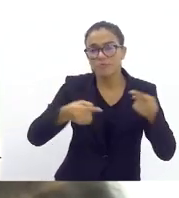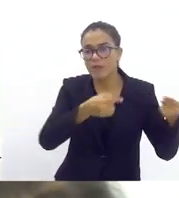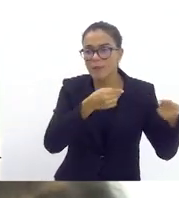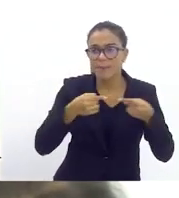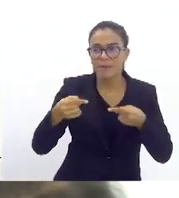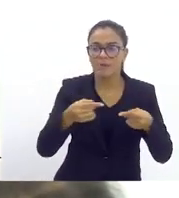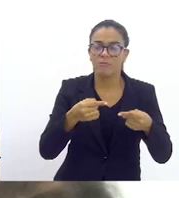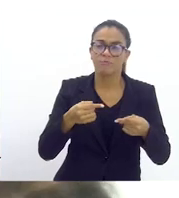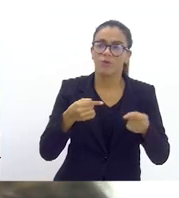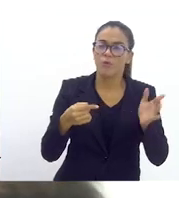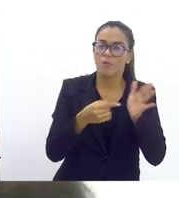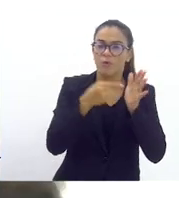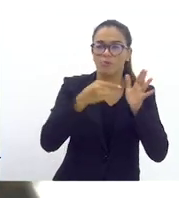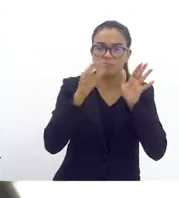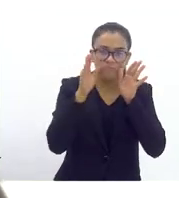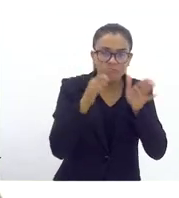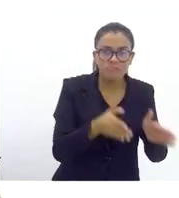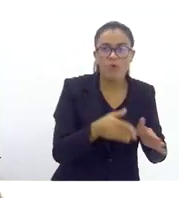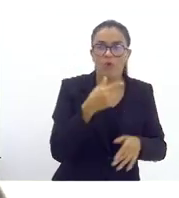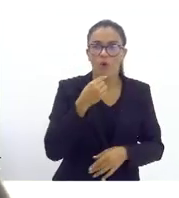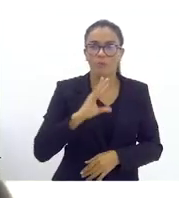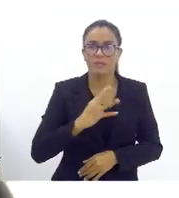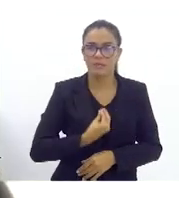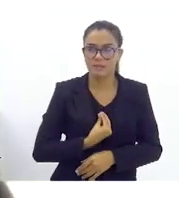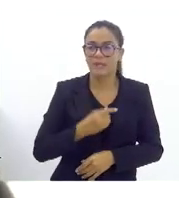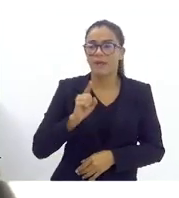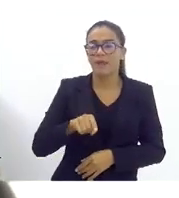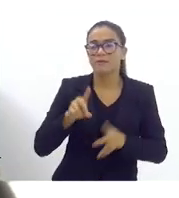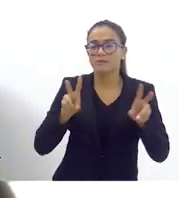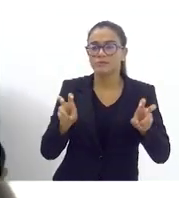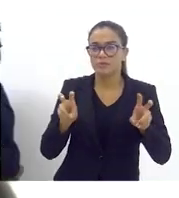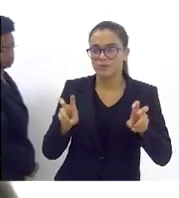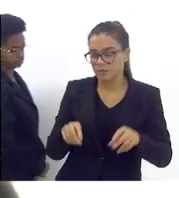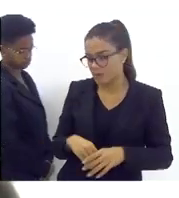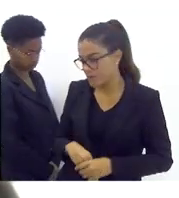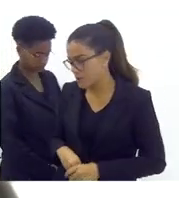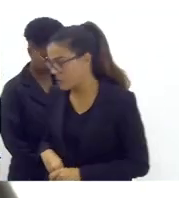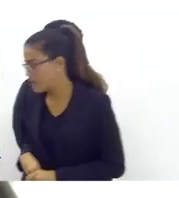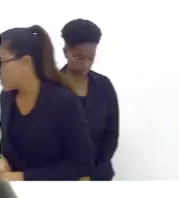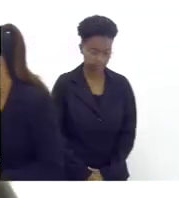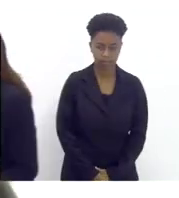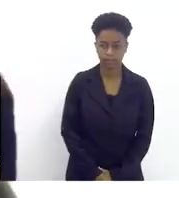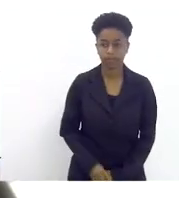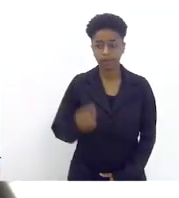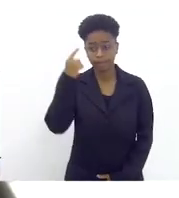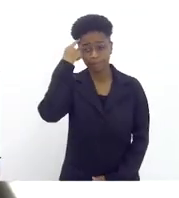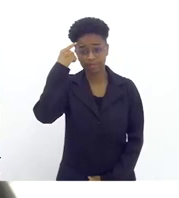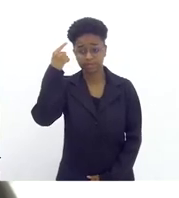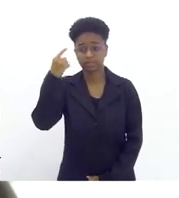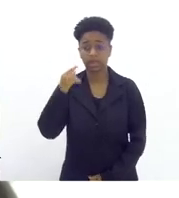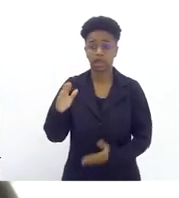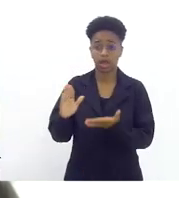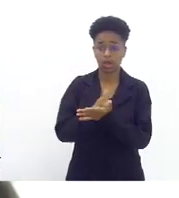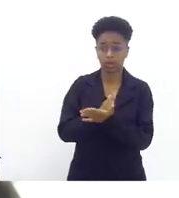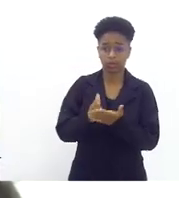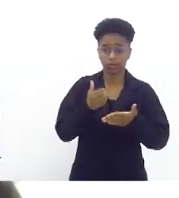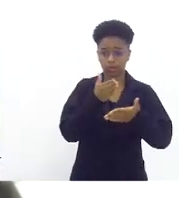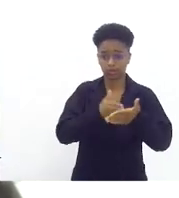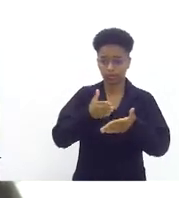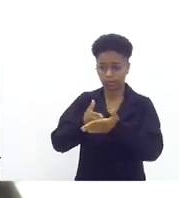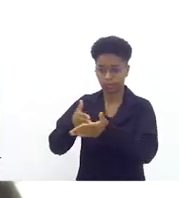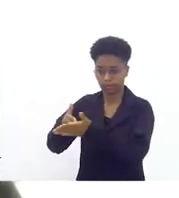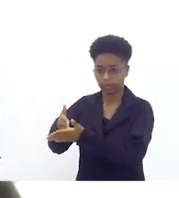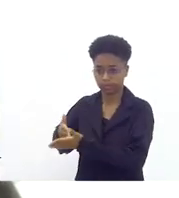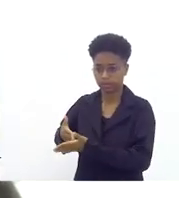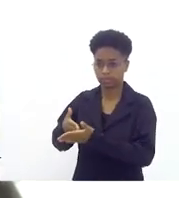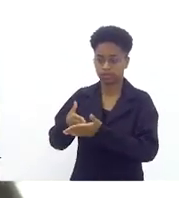um ponto um pouco mais específico dos homens trans, que é se pensar algumas barreiras que são colocadas para a gente de acessos